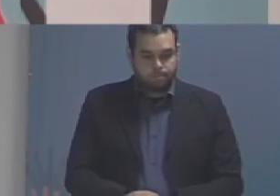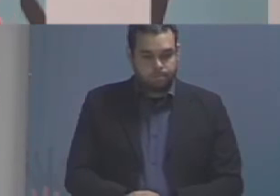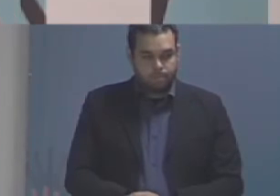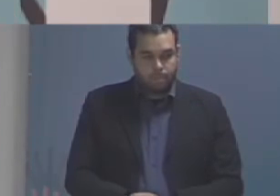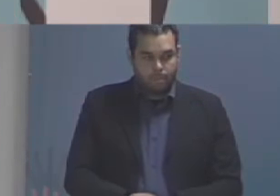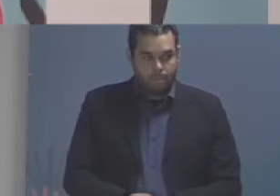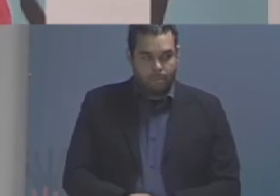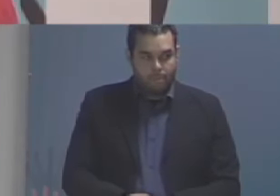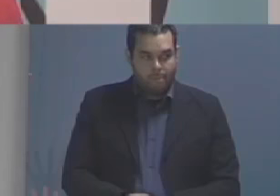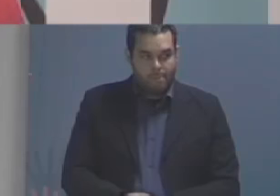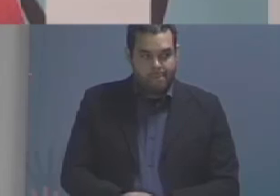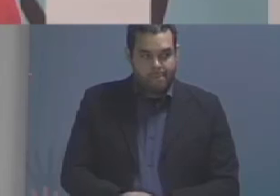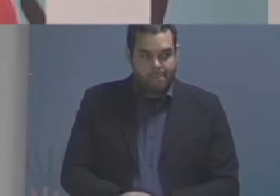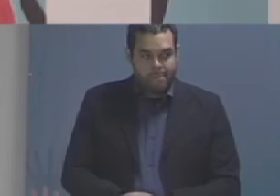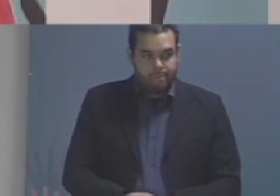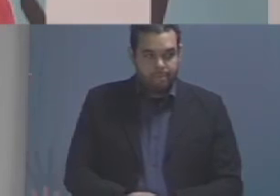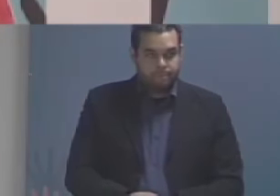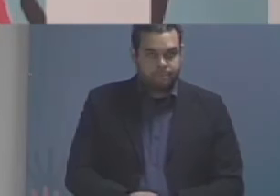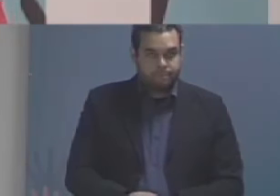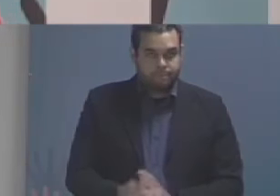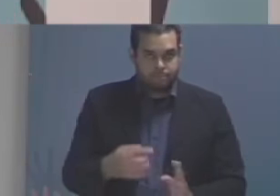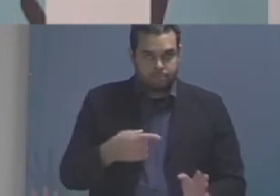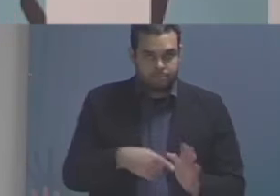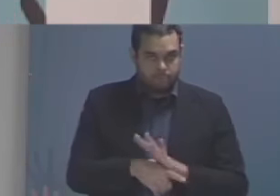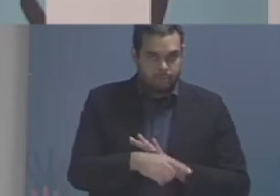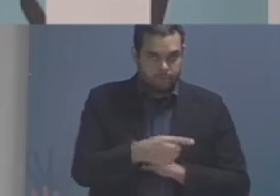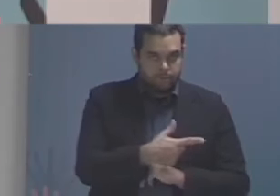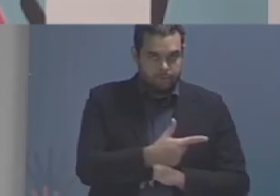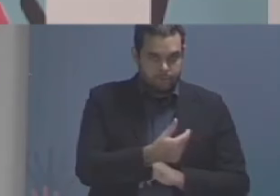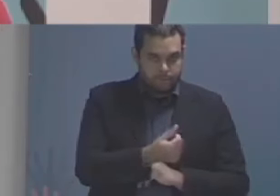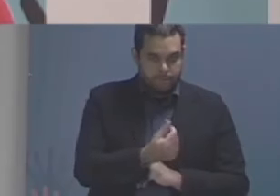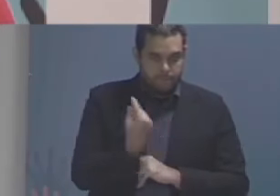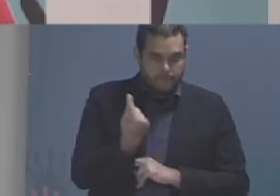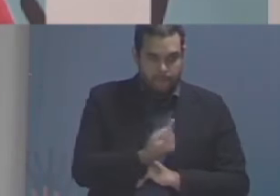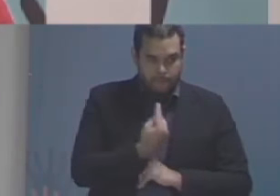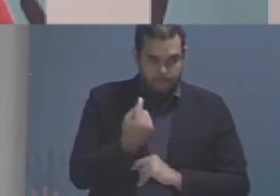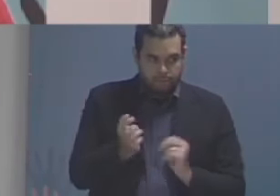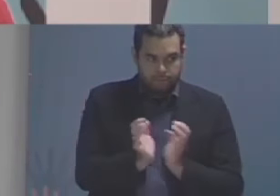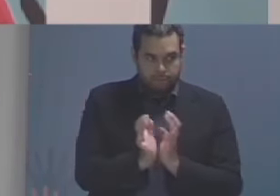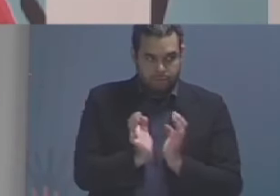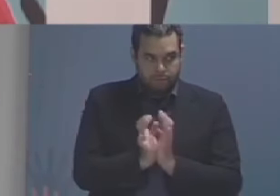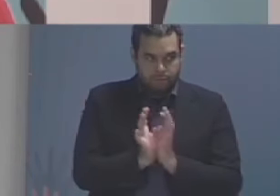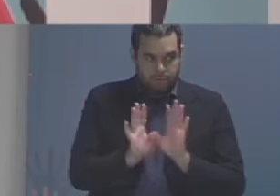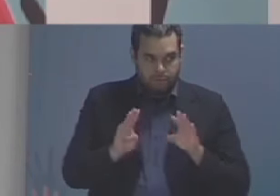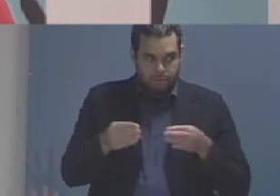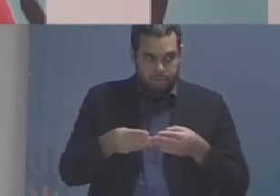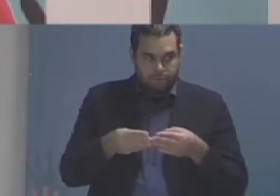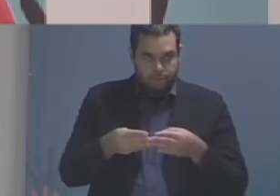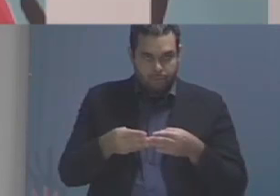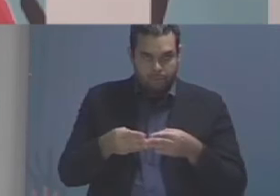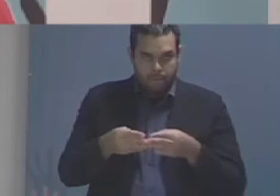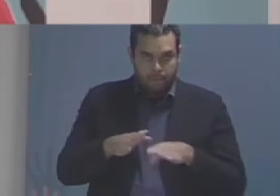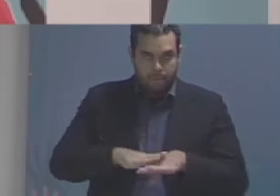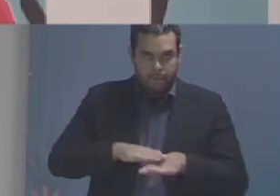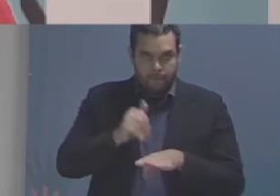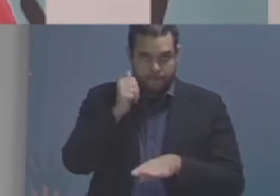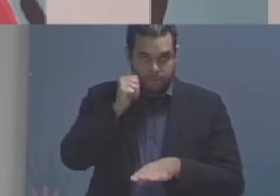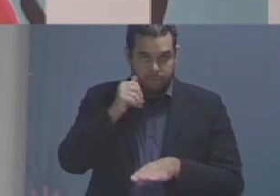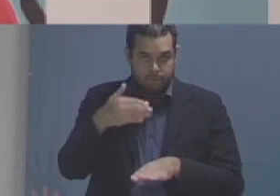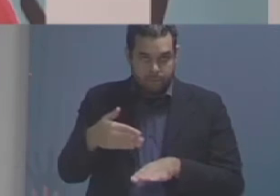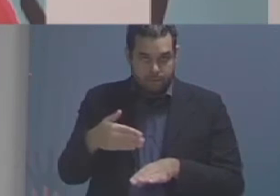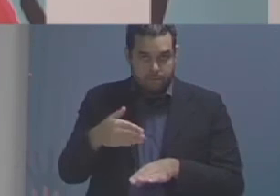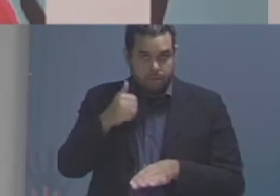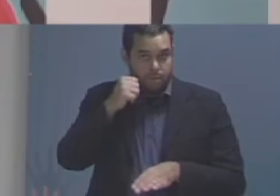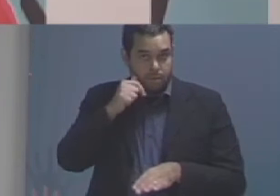Para o candidato da chapa 21. Somos uma categoria composta majoritariamente por mulheres e a condição de trabalho